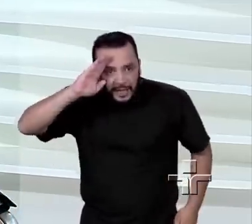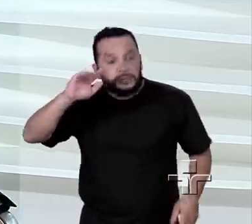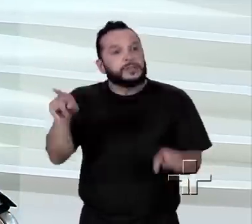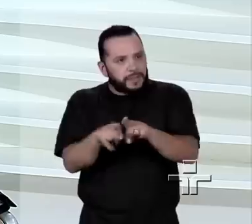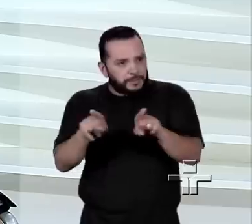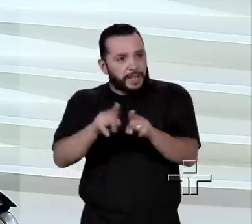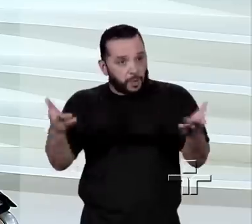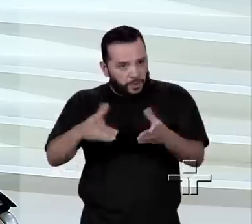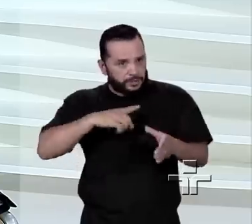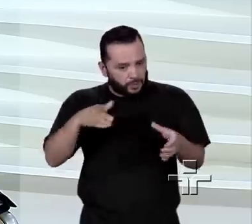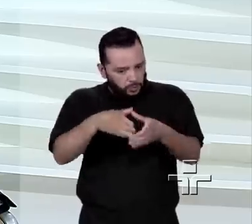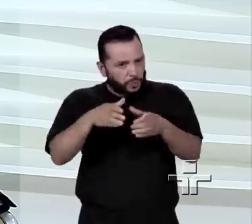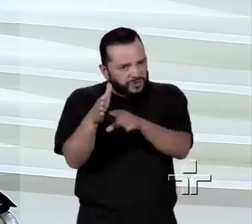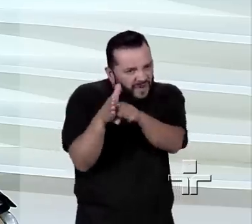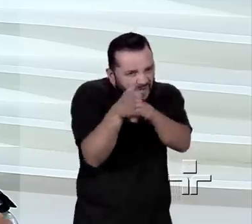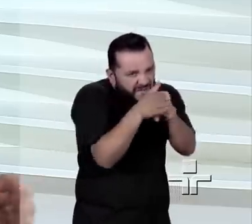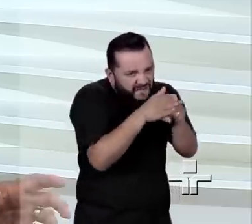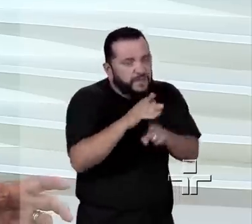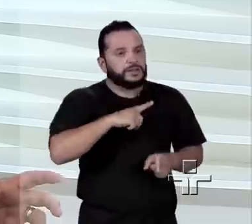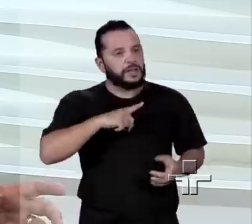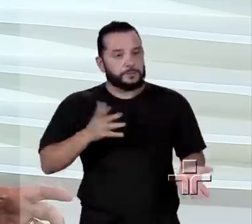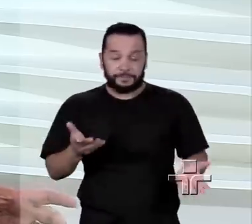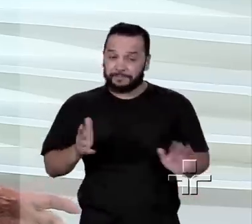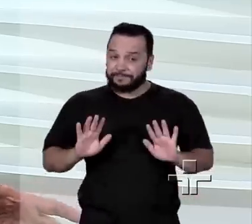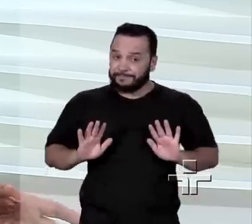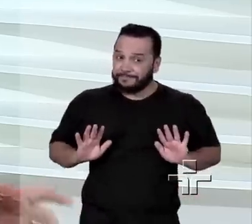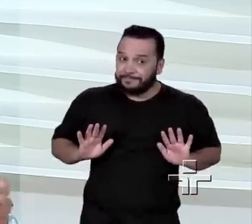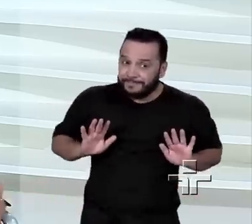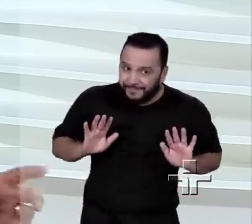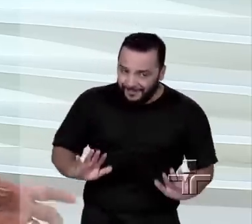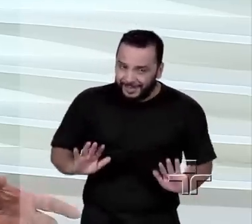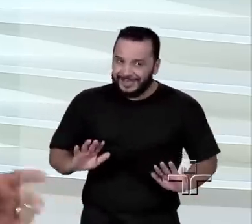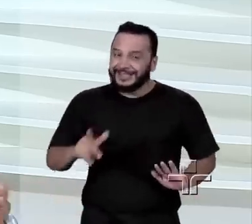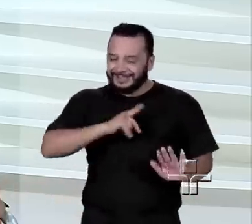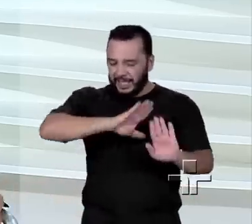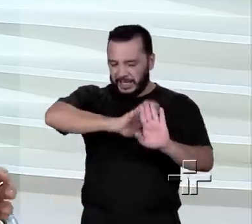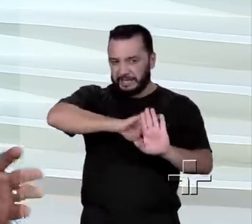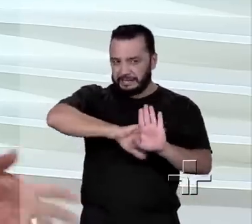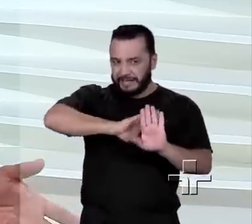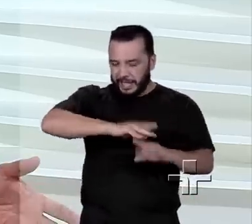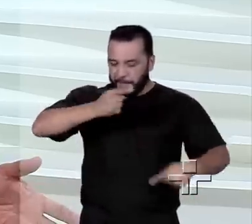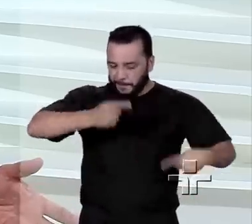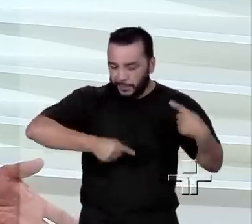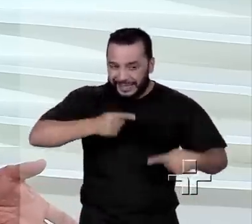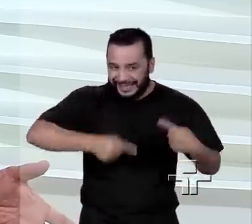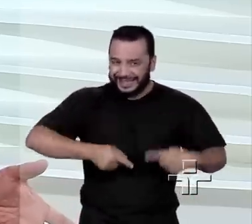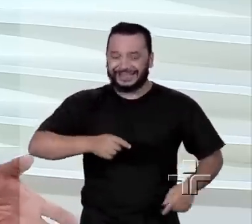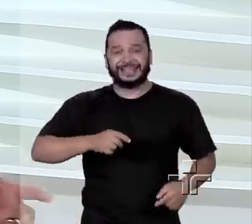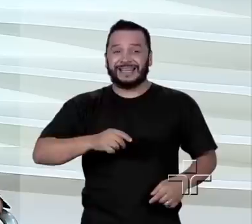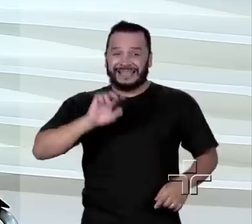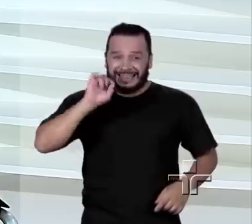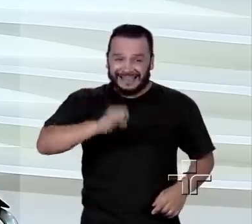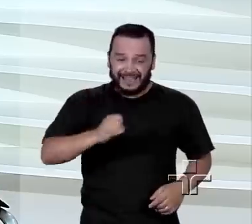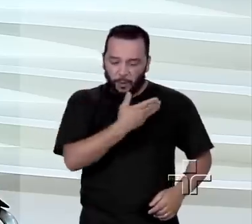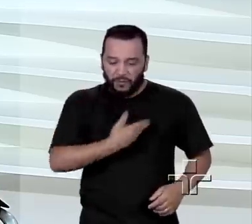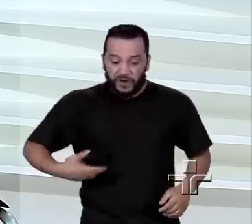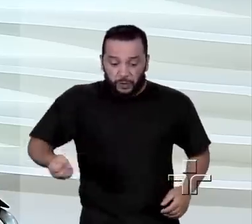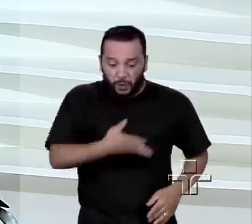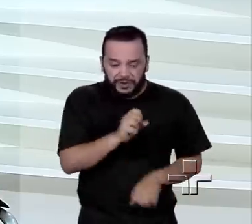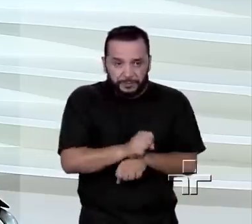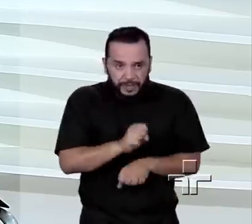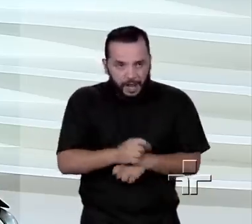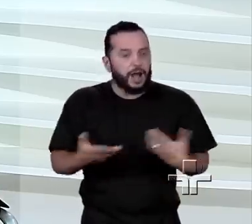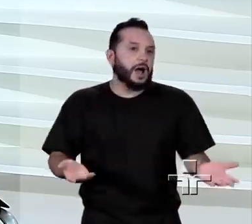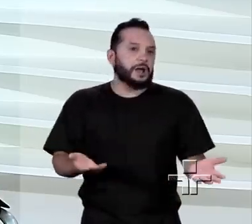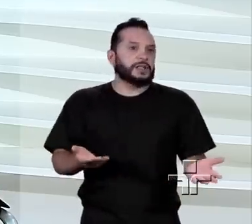feita. Agora, se há questões políticas em relação a isso, se vai esperar novo governo, se faz com o governo que